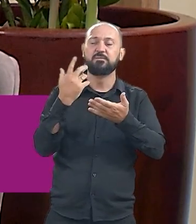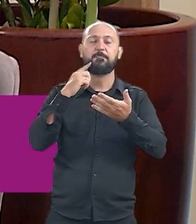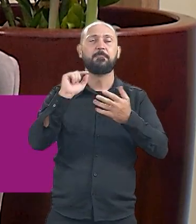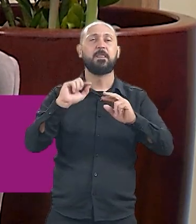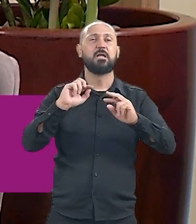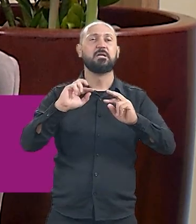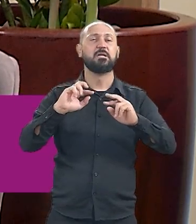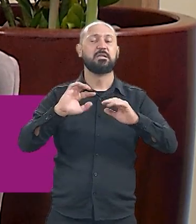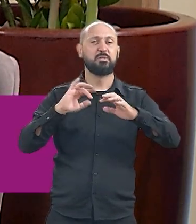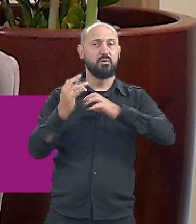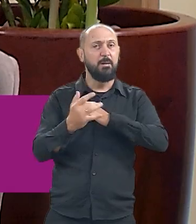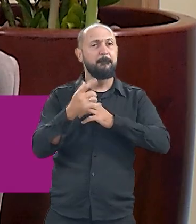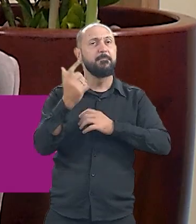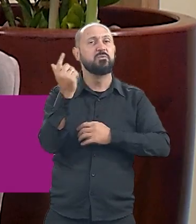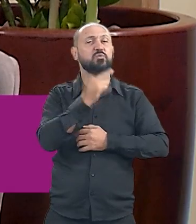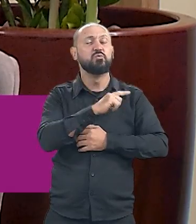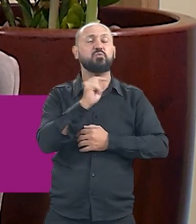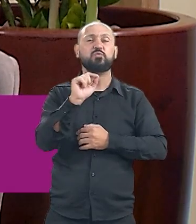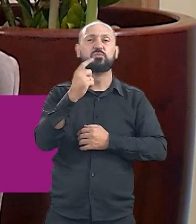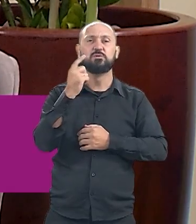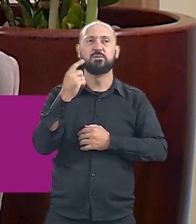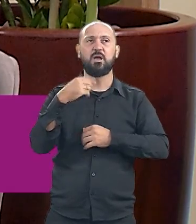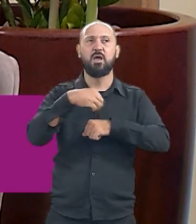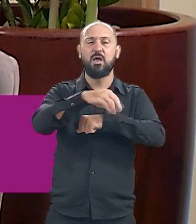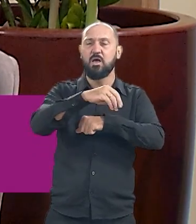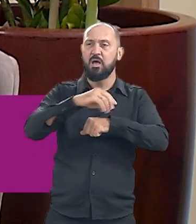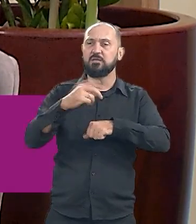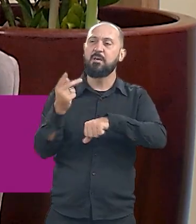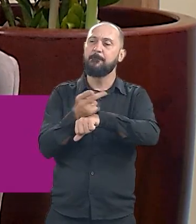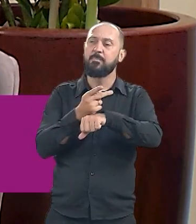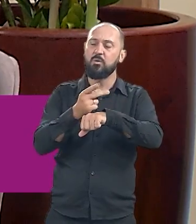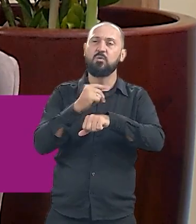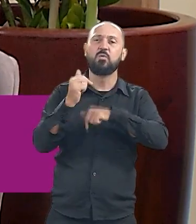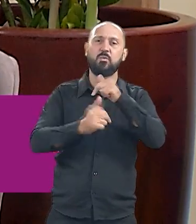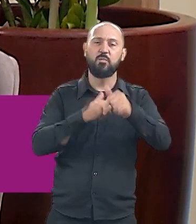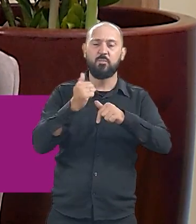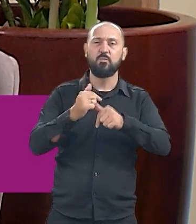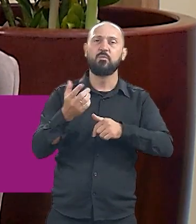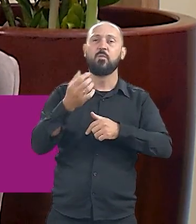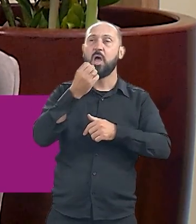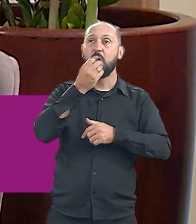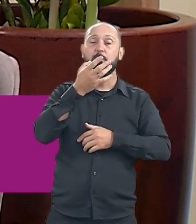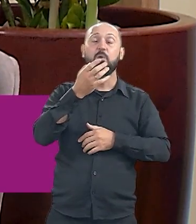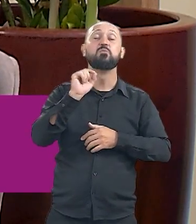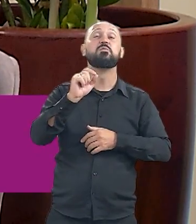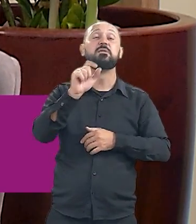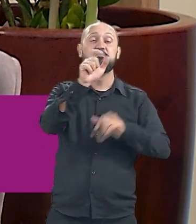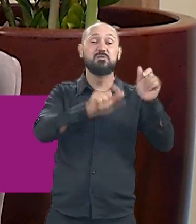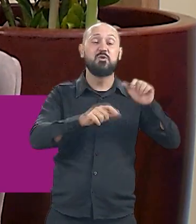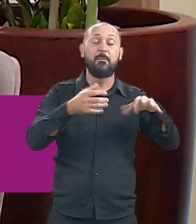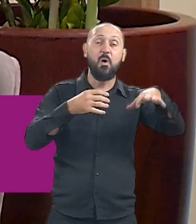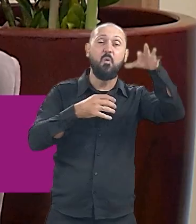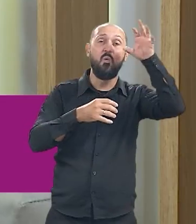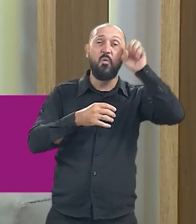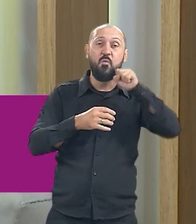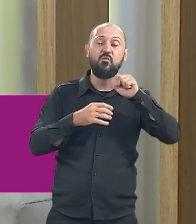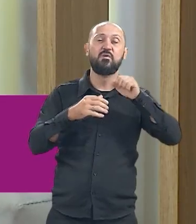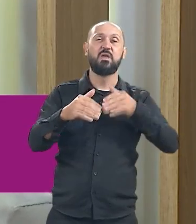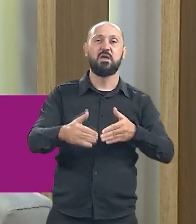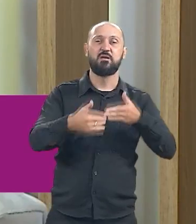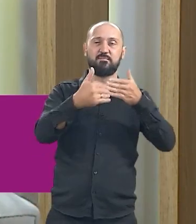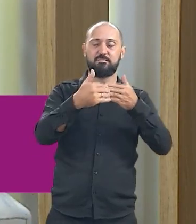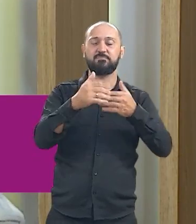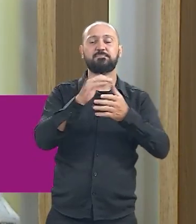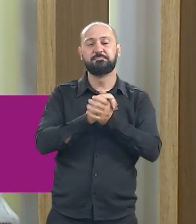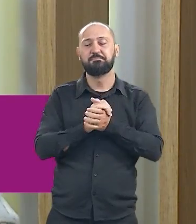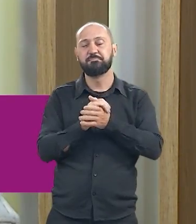que a gente leve essa busca ativa por bons ouvidos, né, para auxiliar esse trabalho tão importante. Deixa essa em primeiro mensagem lugar, aí. agradecer